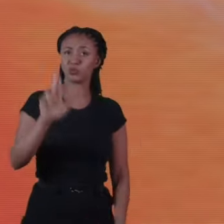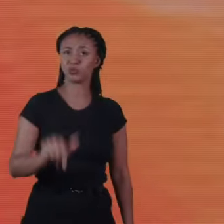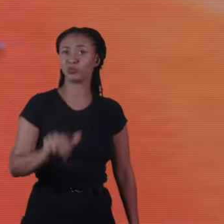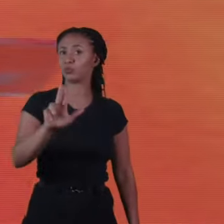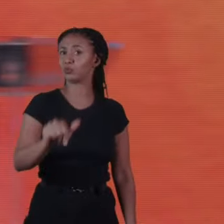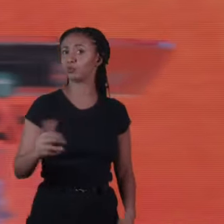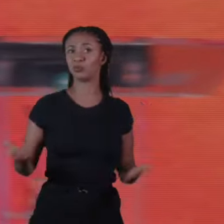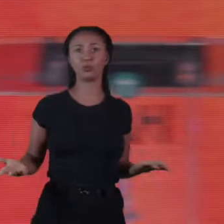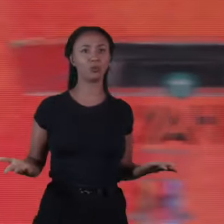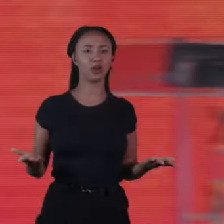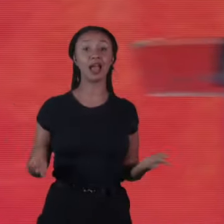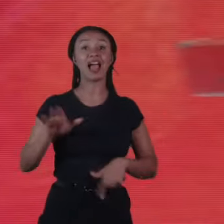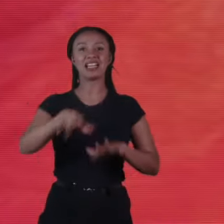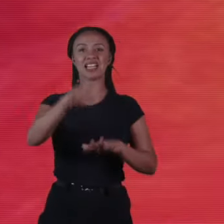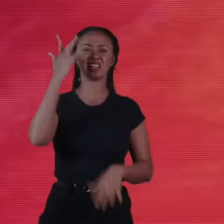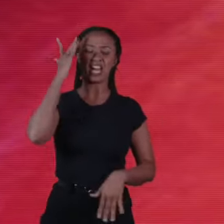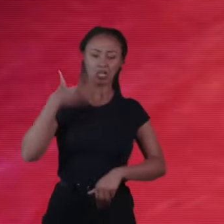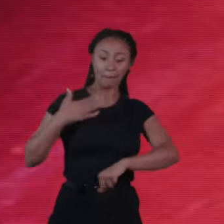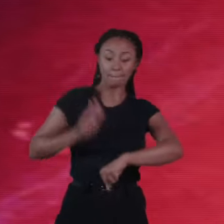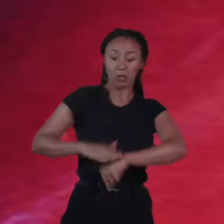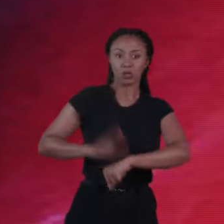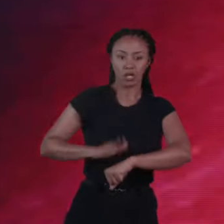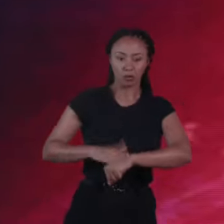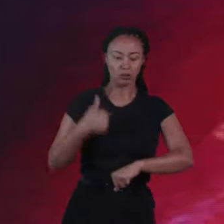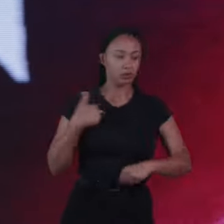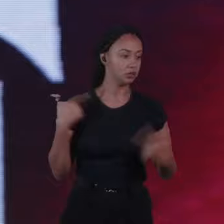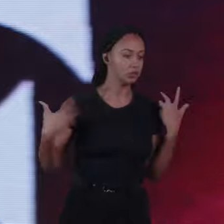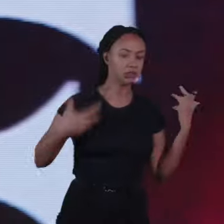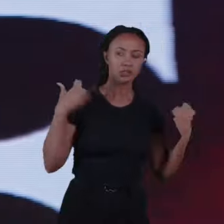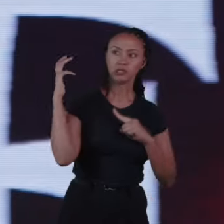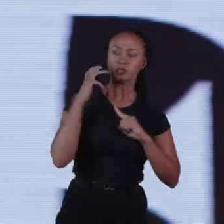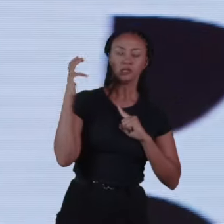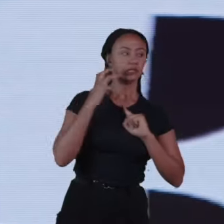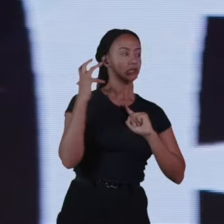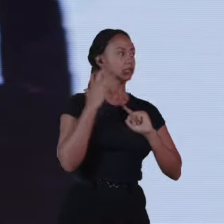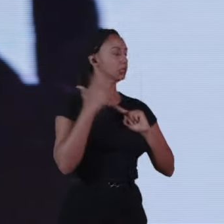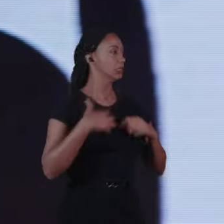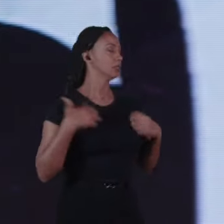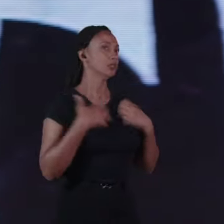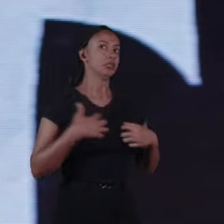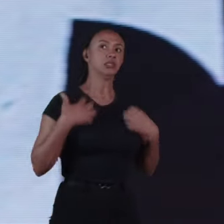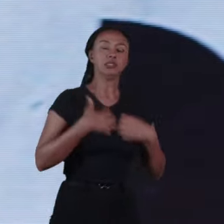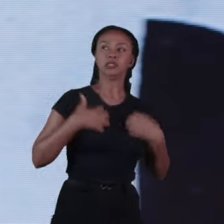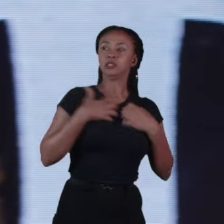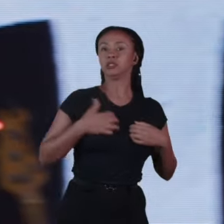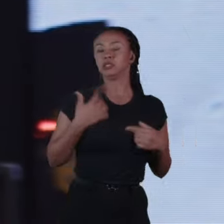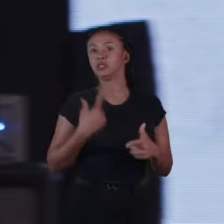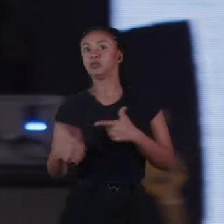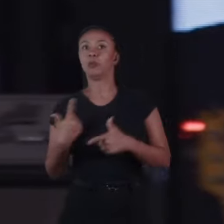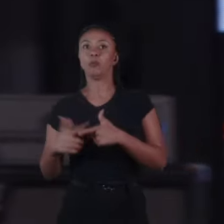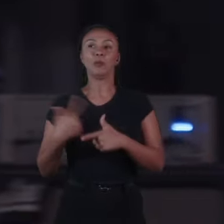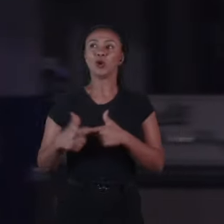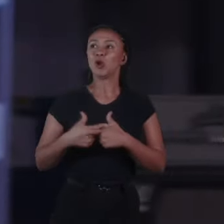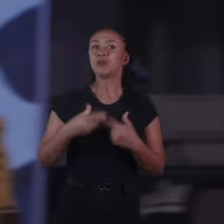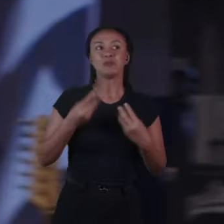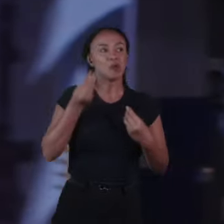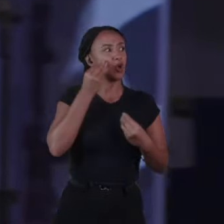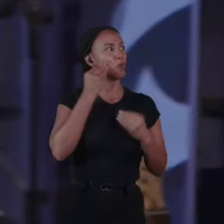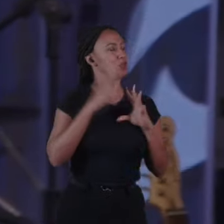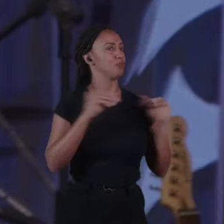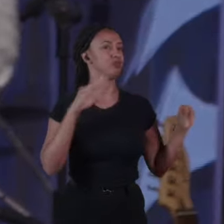vezes você acha que Deus está atrasado porque você está sentindo a dor de um momento, de algo que você está passando, que você gostaria que